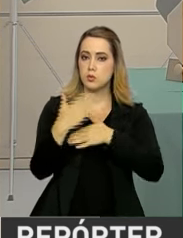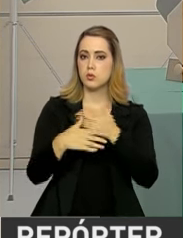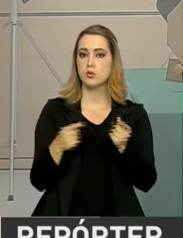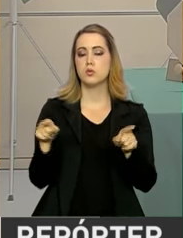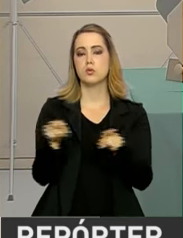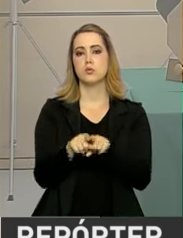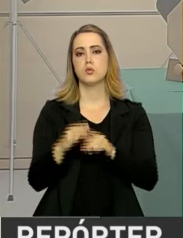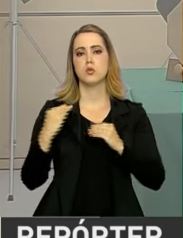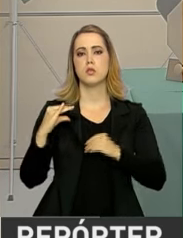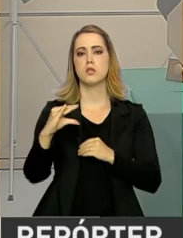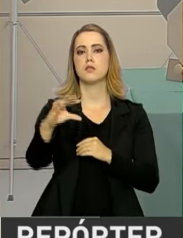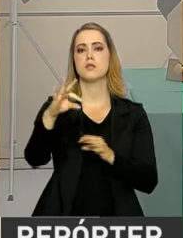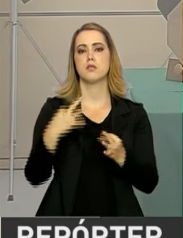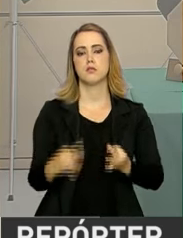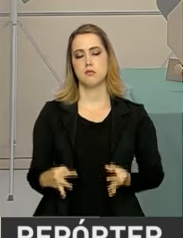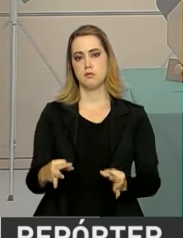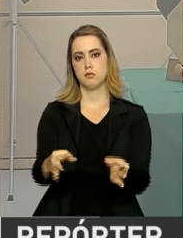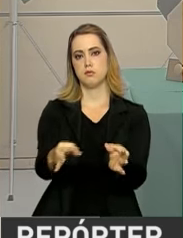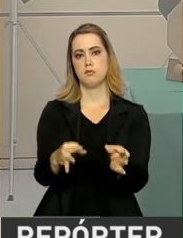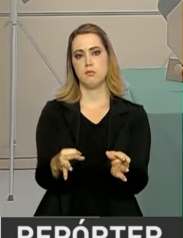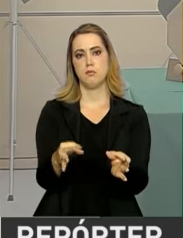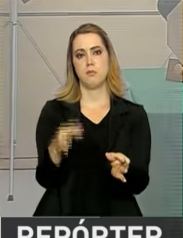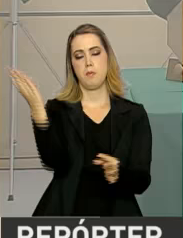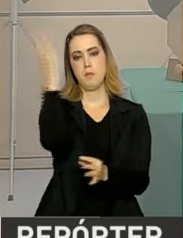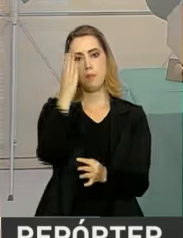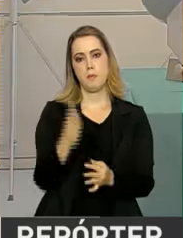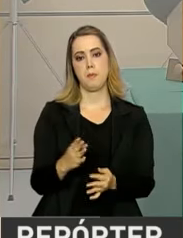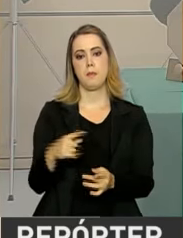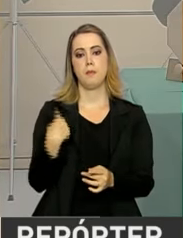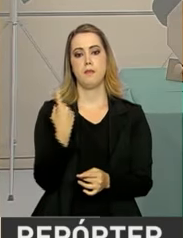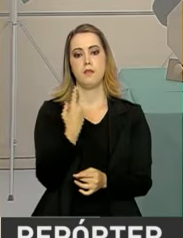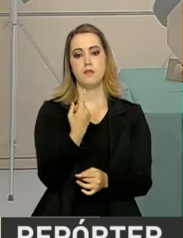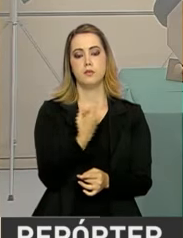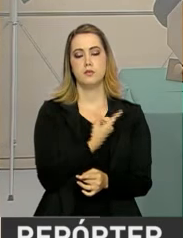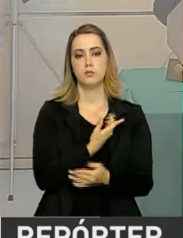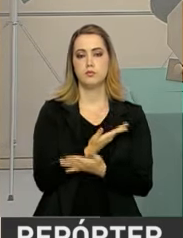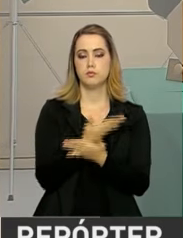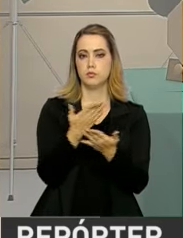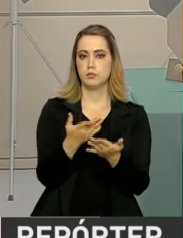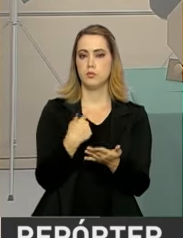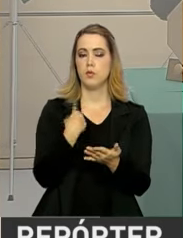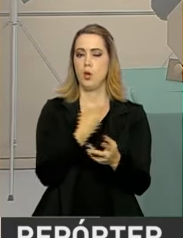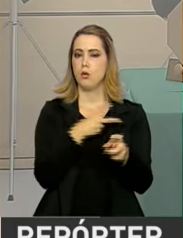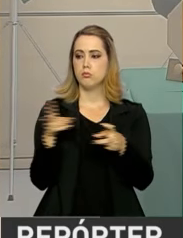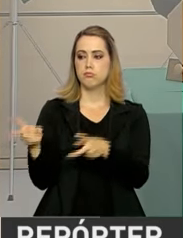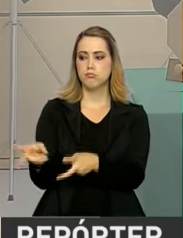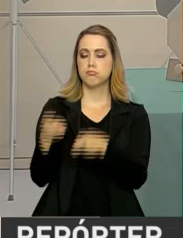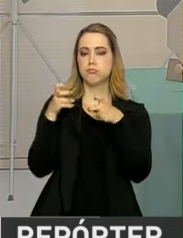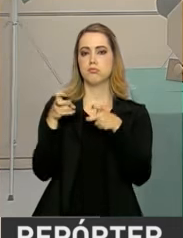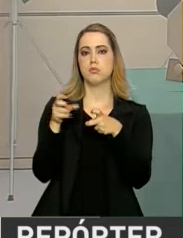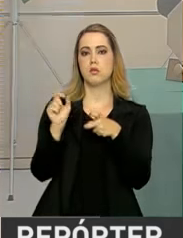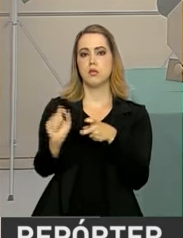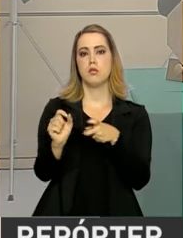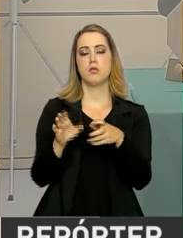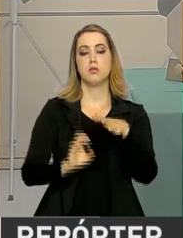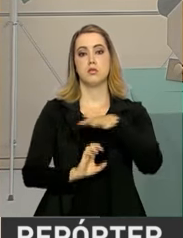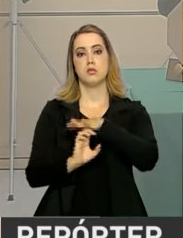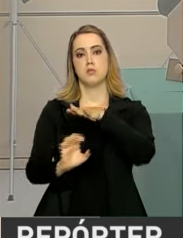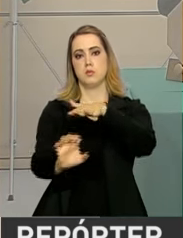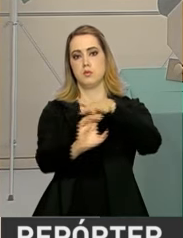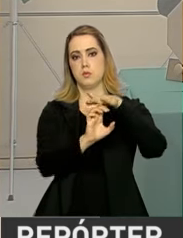progresso científico e tecnológico brasileiro que registrei a sua excelência que nós identificamos entre os empresários